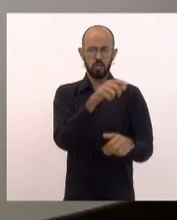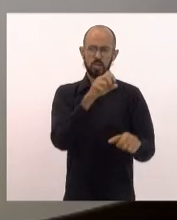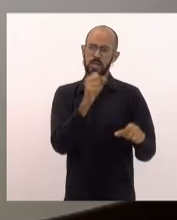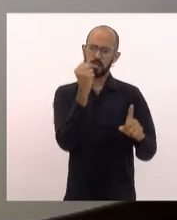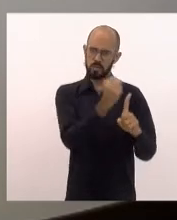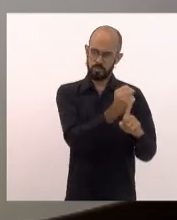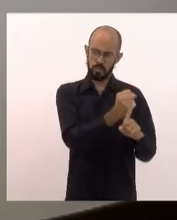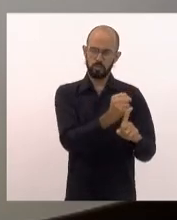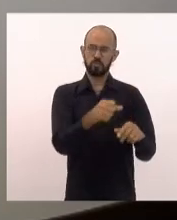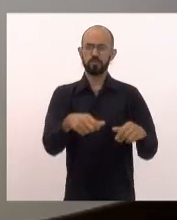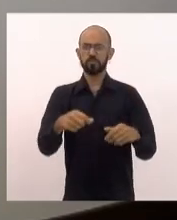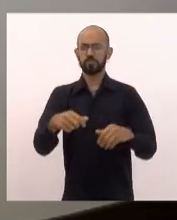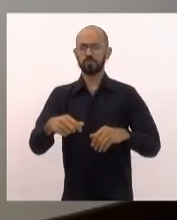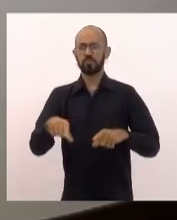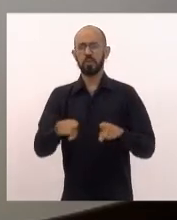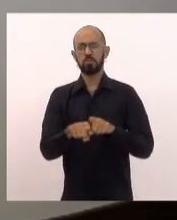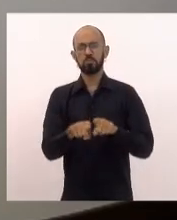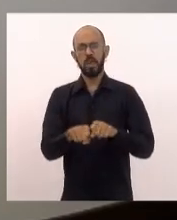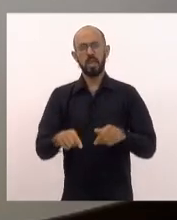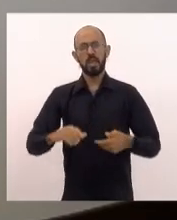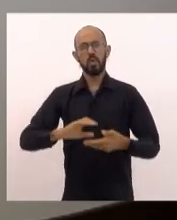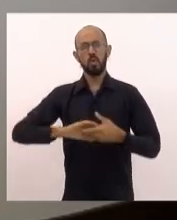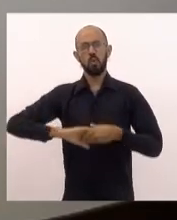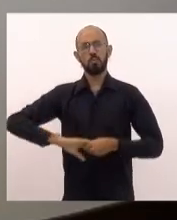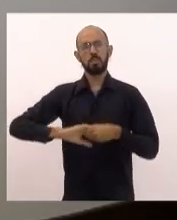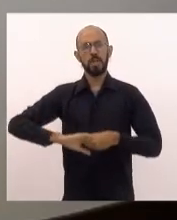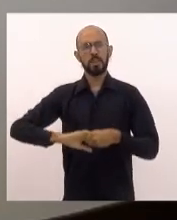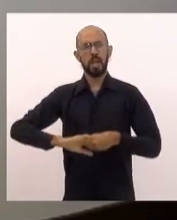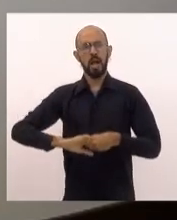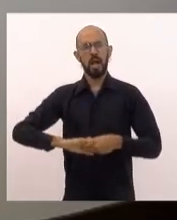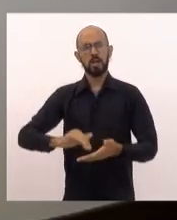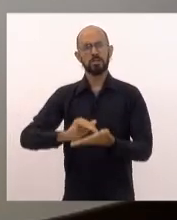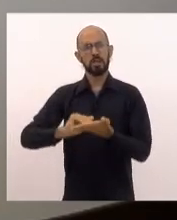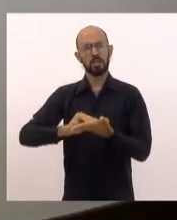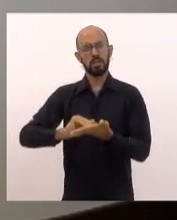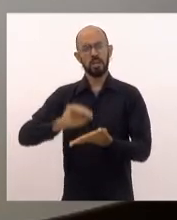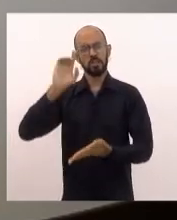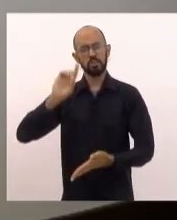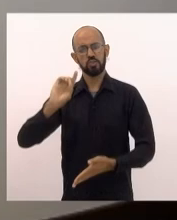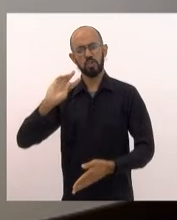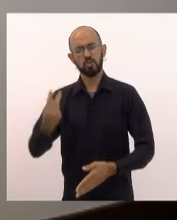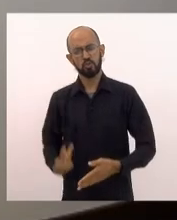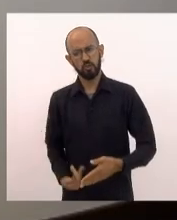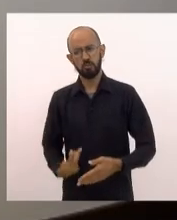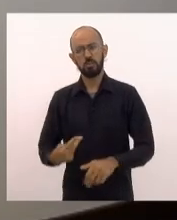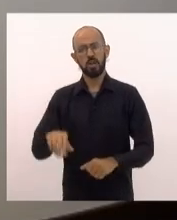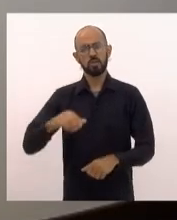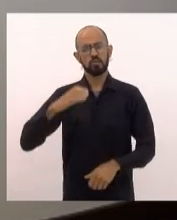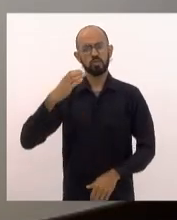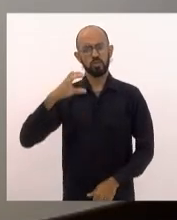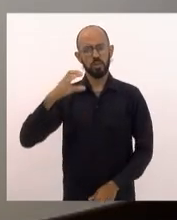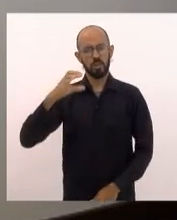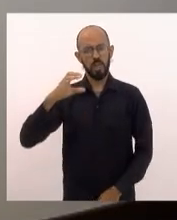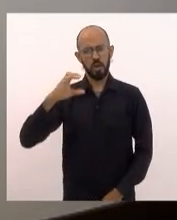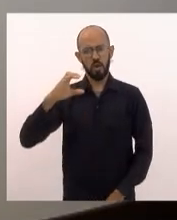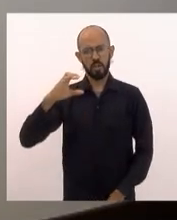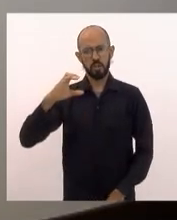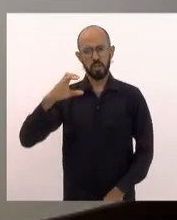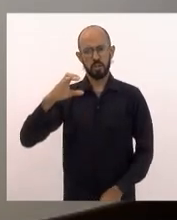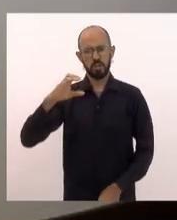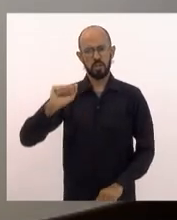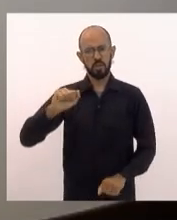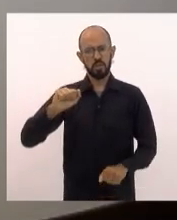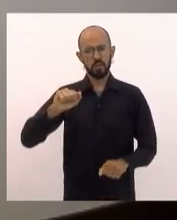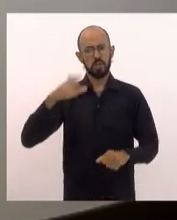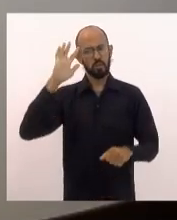a Secretaria de Direitos Humanos de Niterói, deputada Tiaju, que